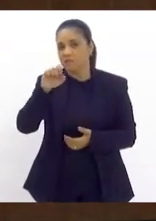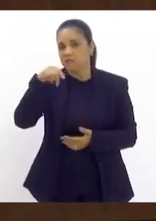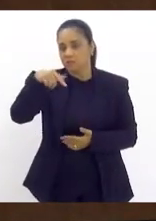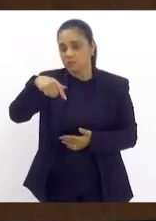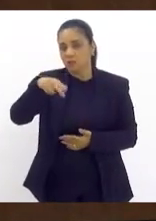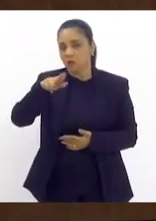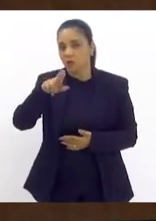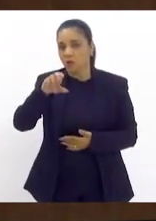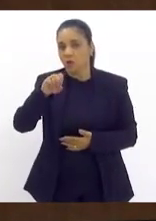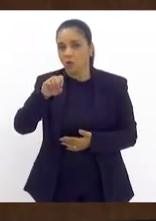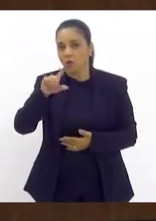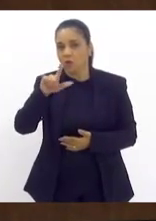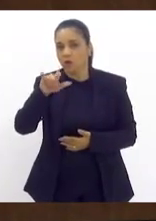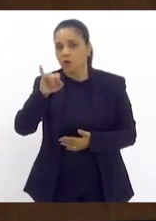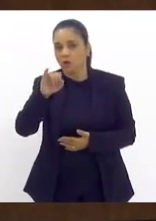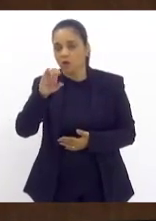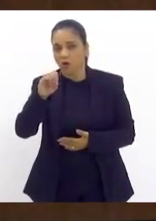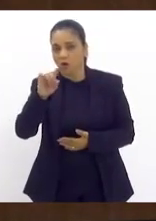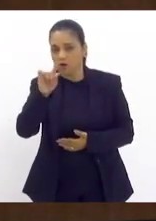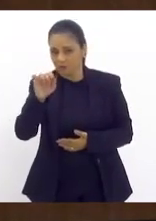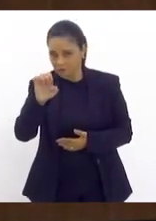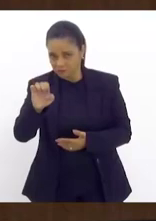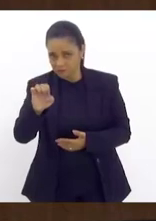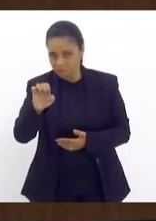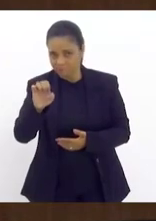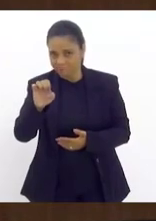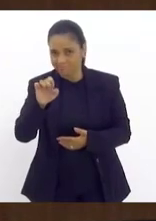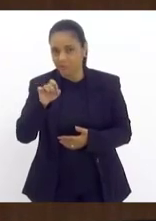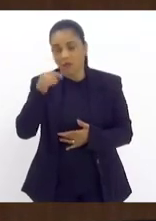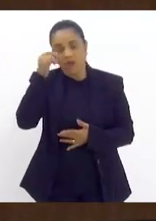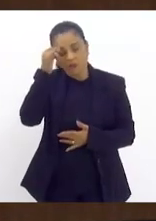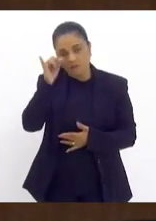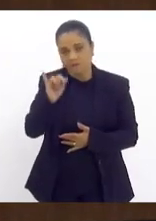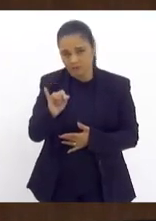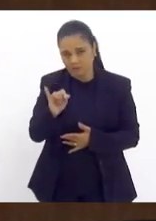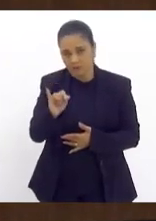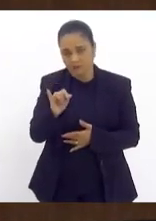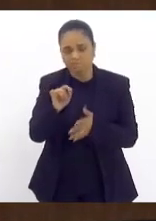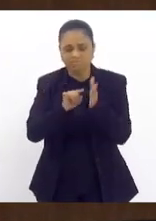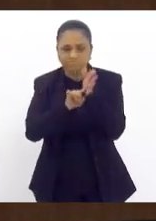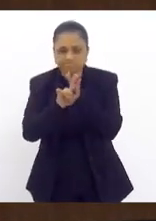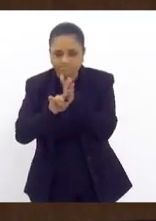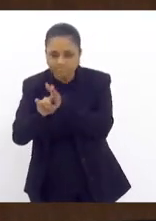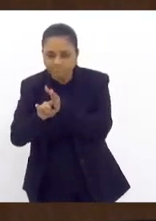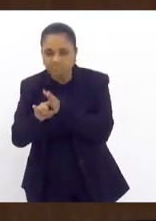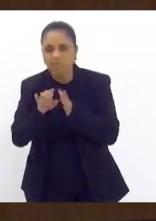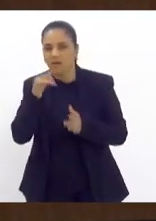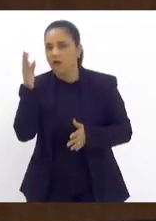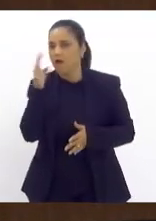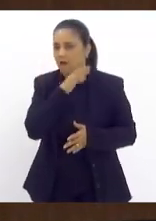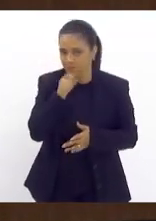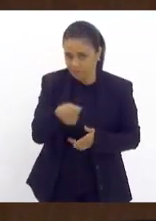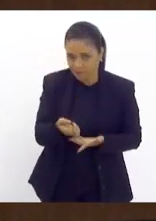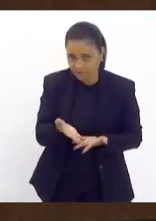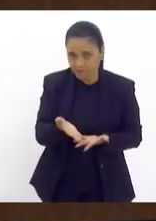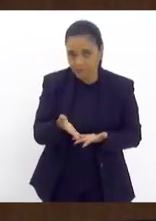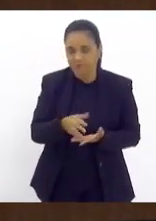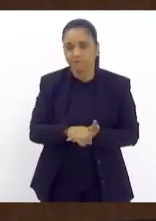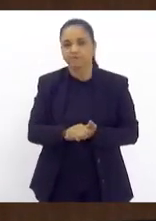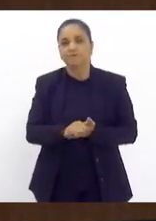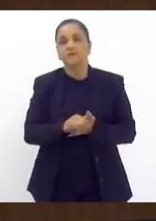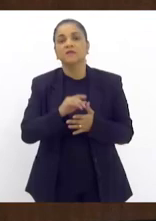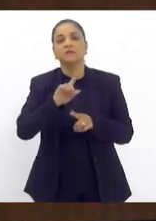prevenir o diagnóstico da escoliose, que seja o mais rápido possível. Depois da palestra,